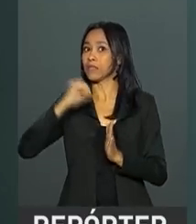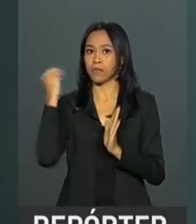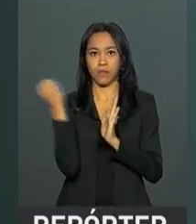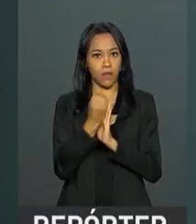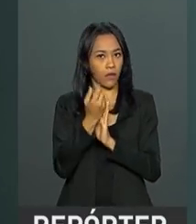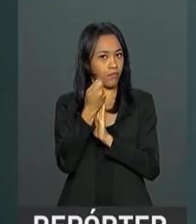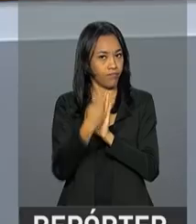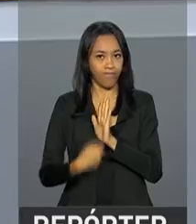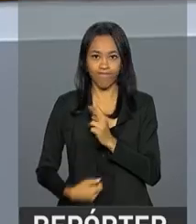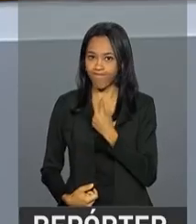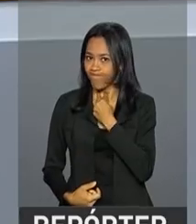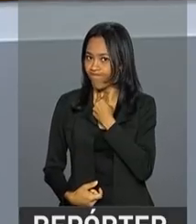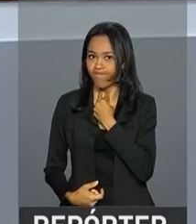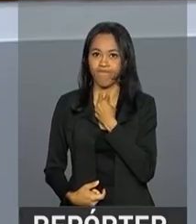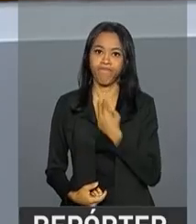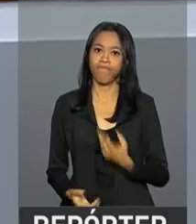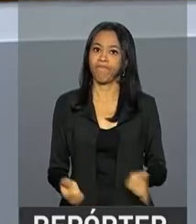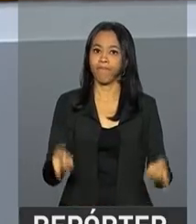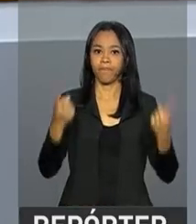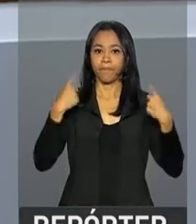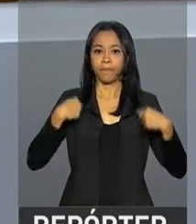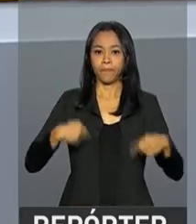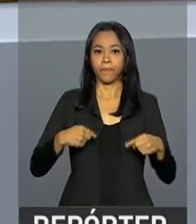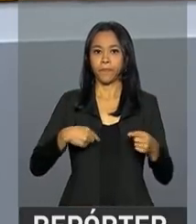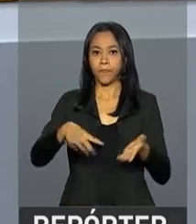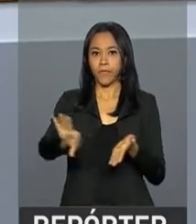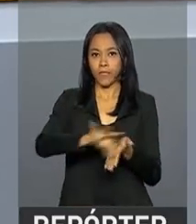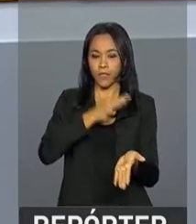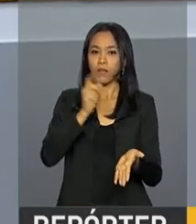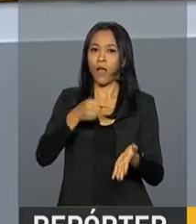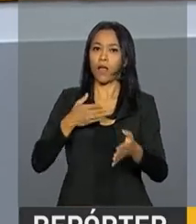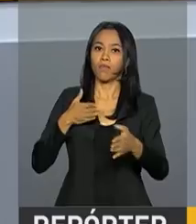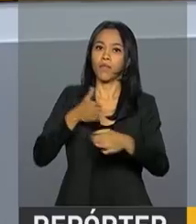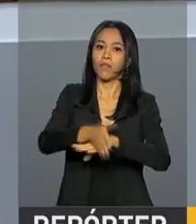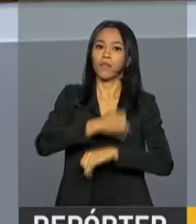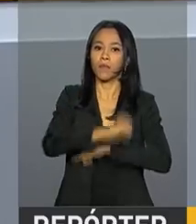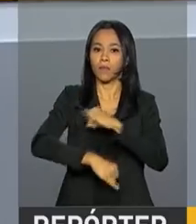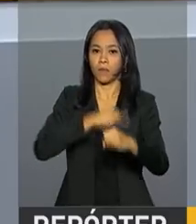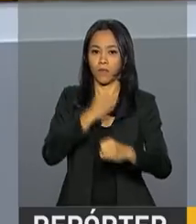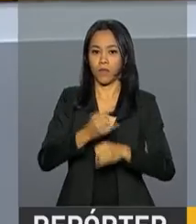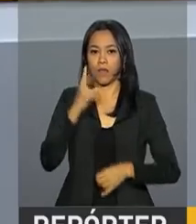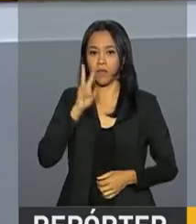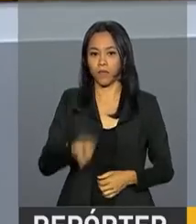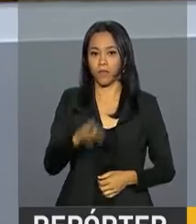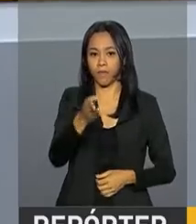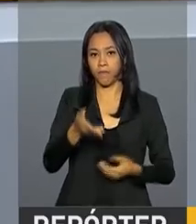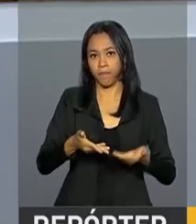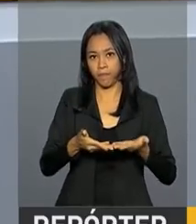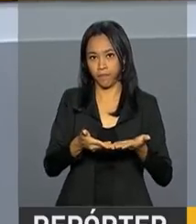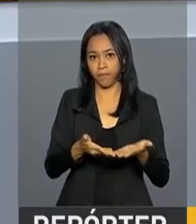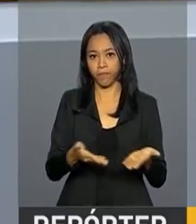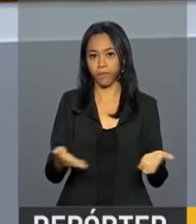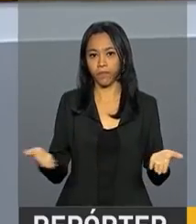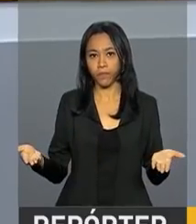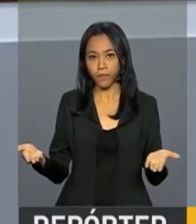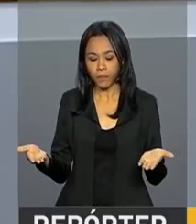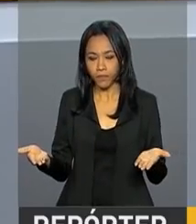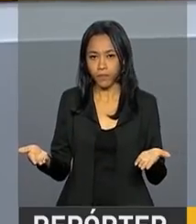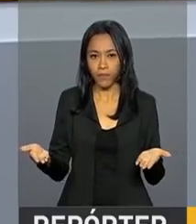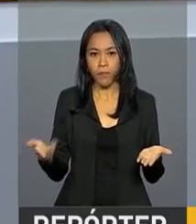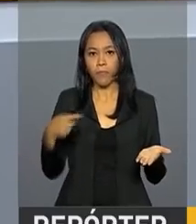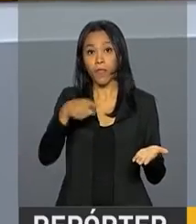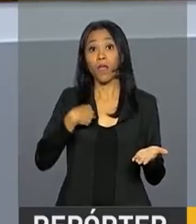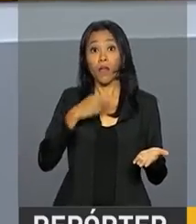redação as inscrições são feitas no site fies seleção ponto mec.gov.br